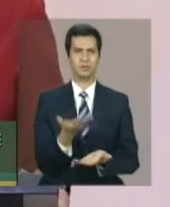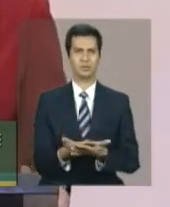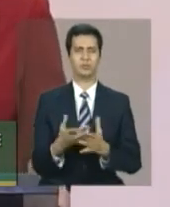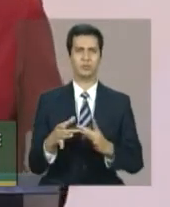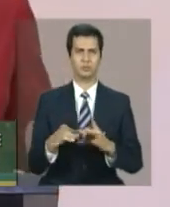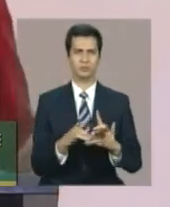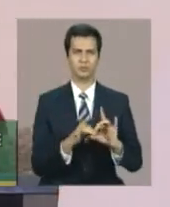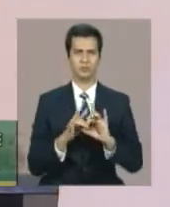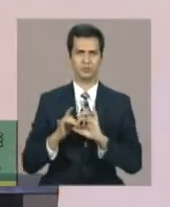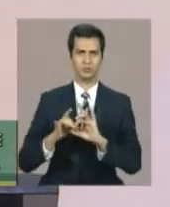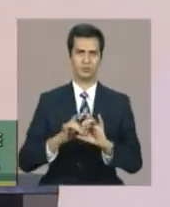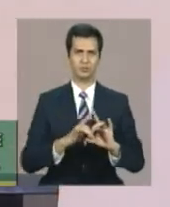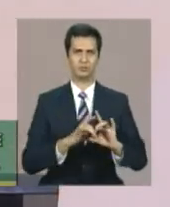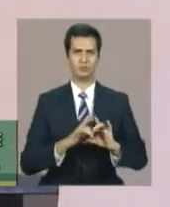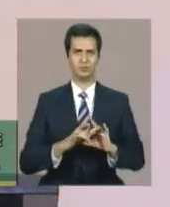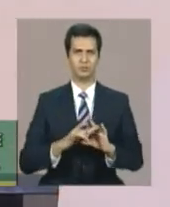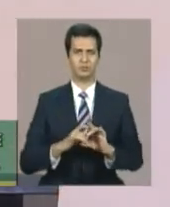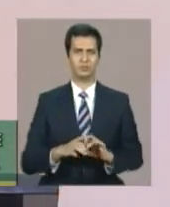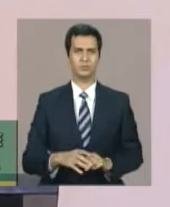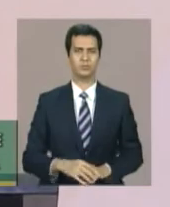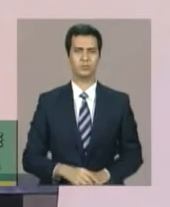parceria que nós